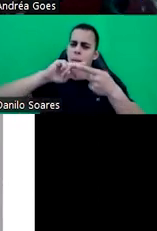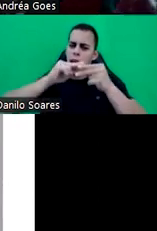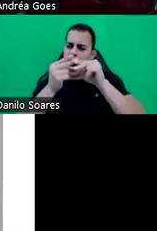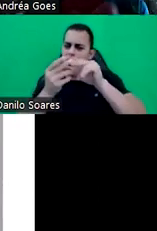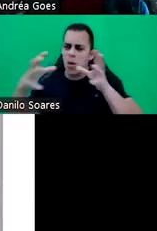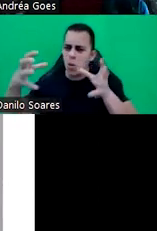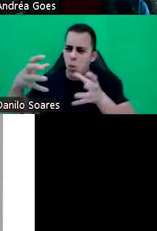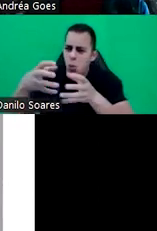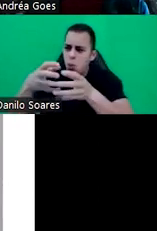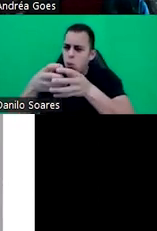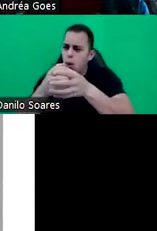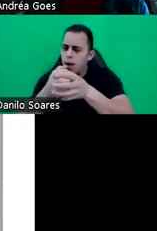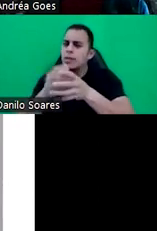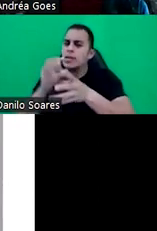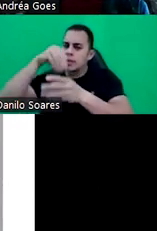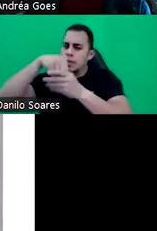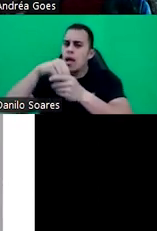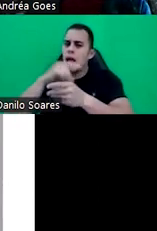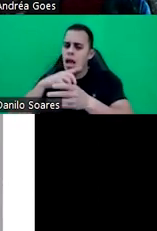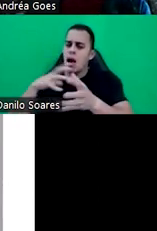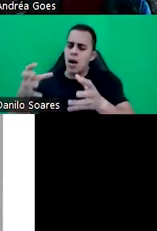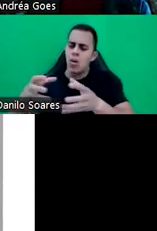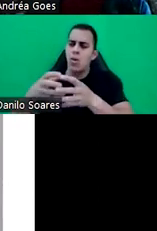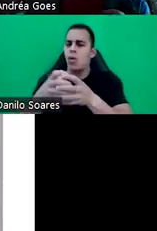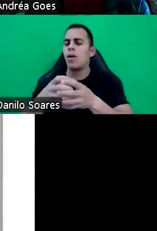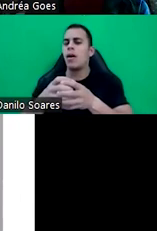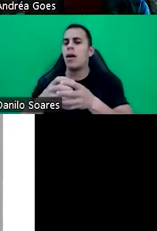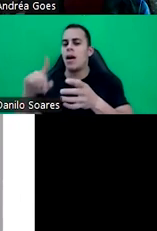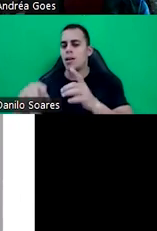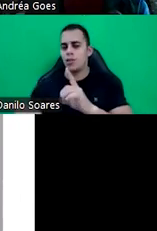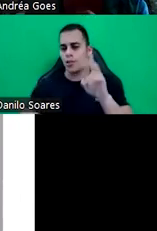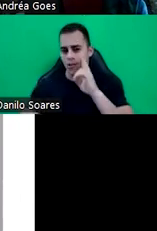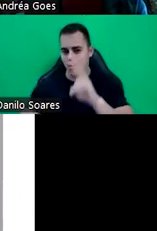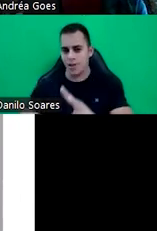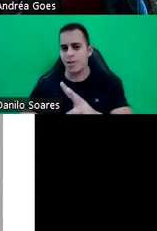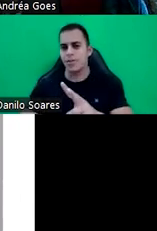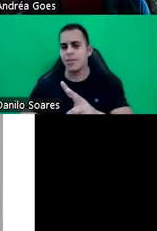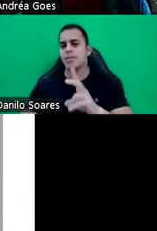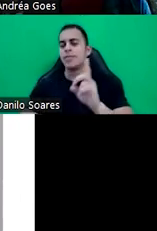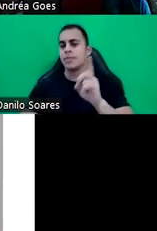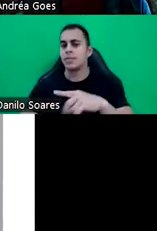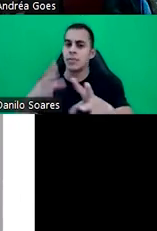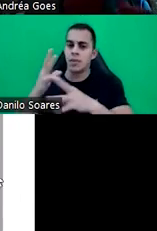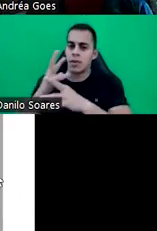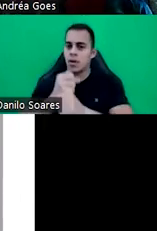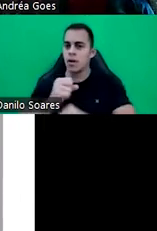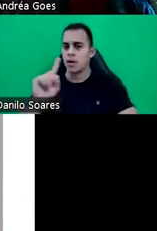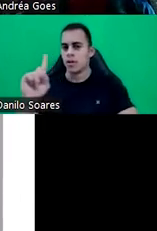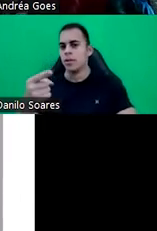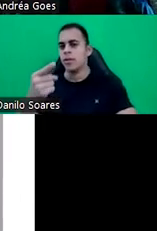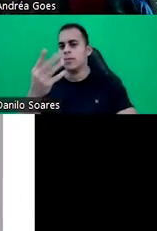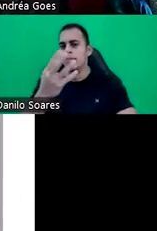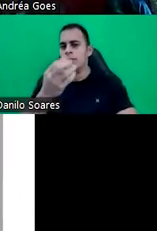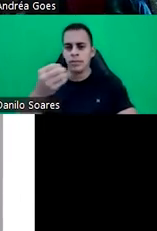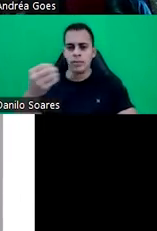na sua forma máxima de compactação, que é essa aqui à direita, esse formato de 1.400 nanômetros, que está ali